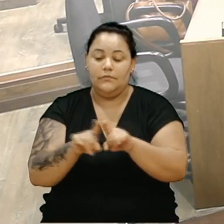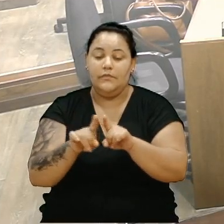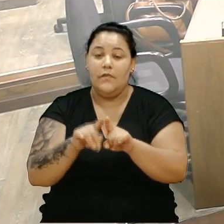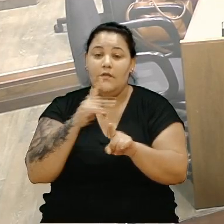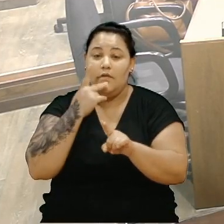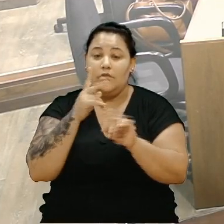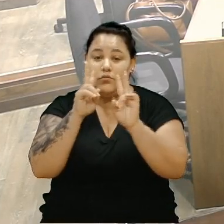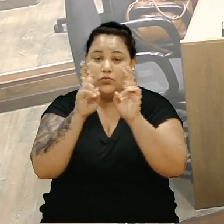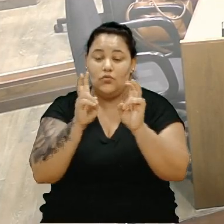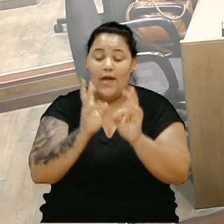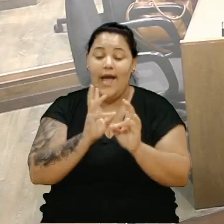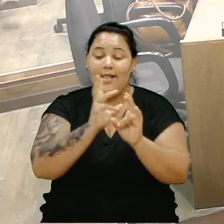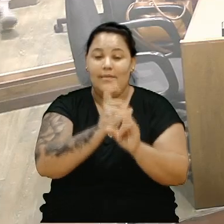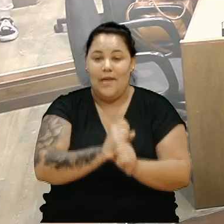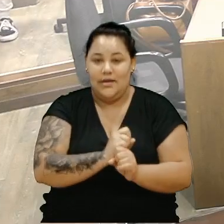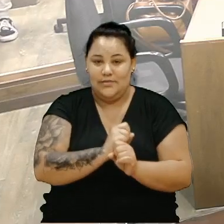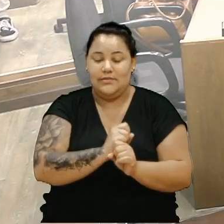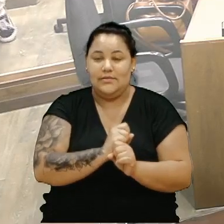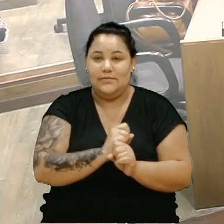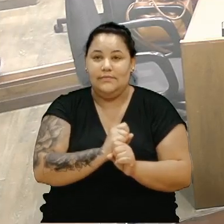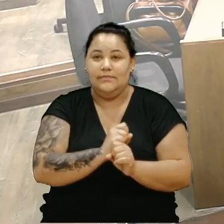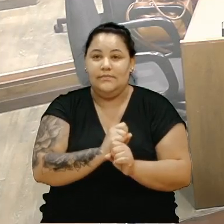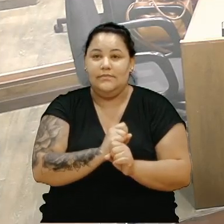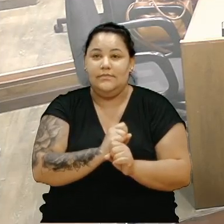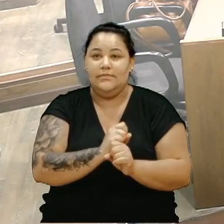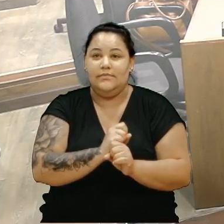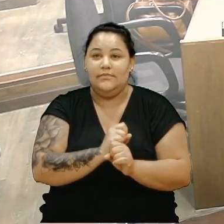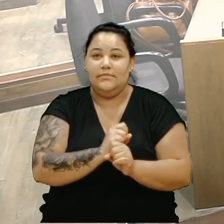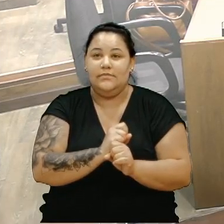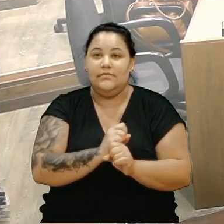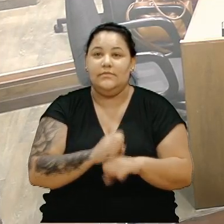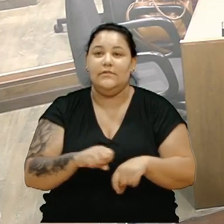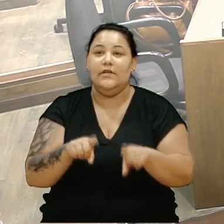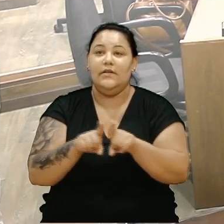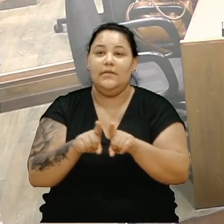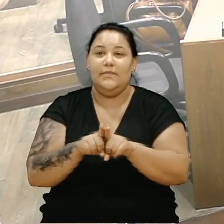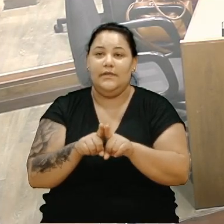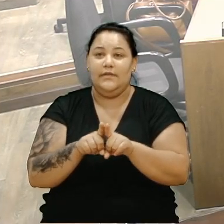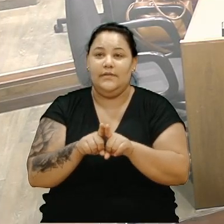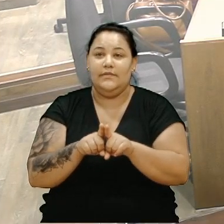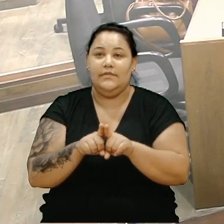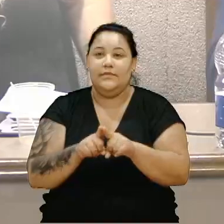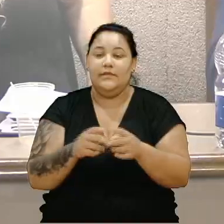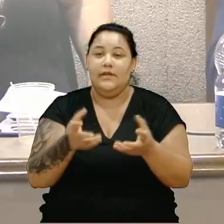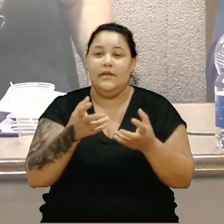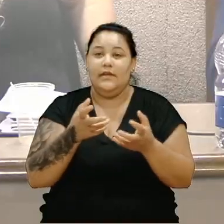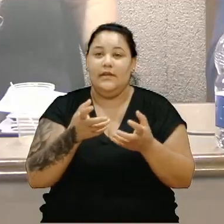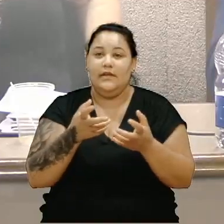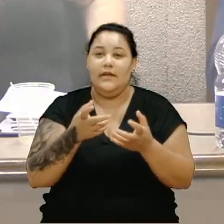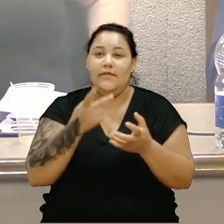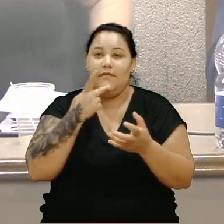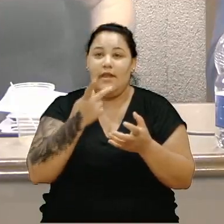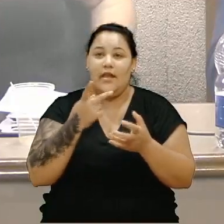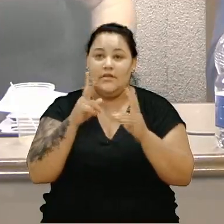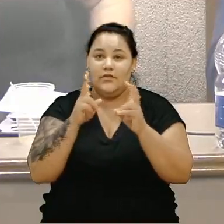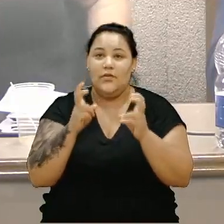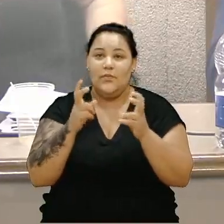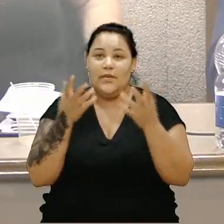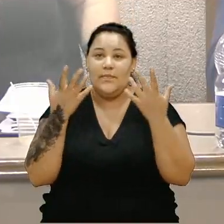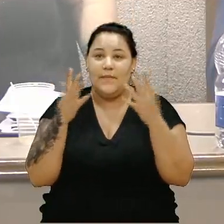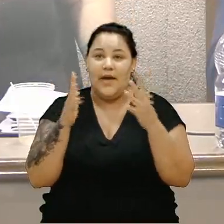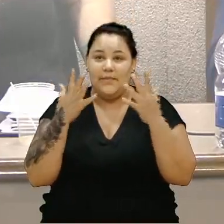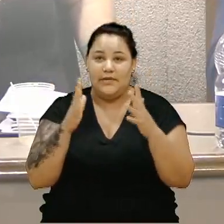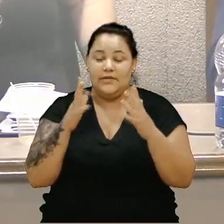tema animais, eu também, modéstia à parte, gostaria de me manifestar e parabenizar